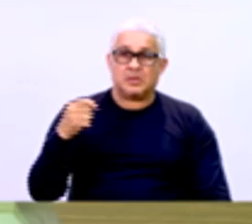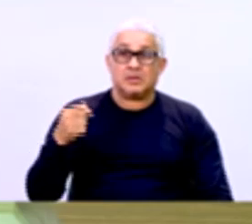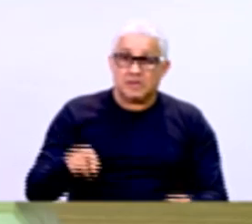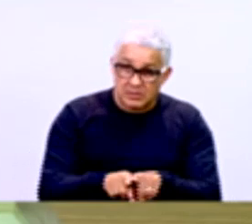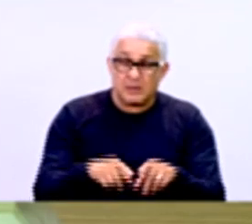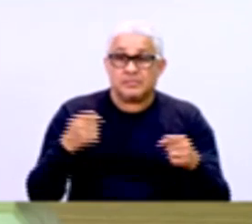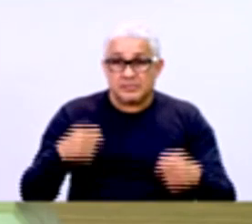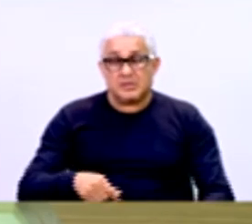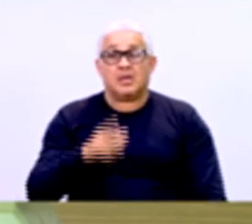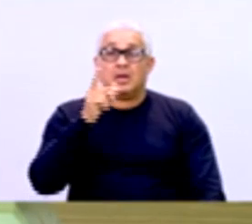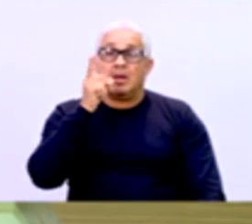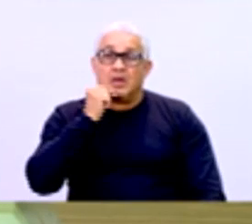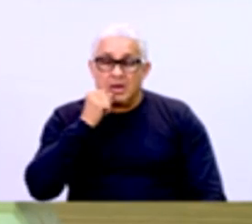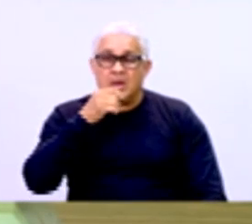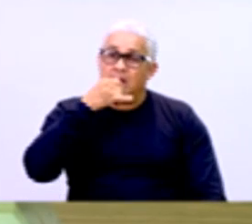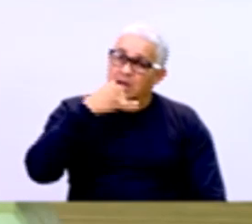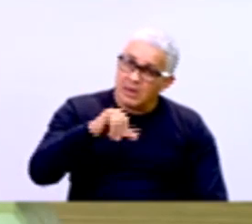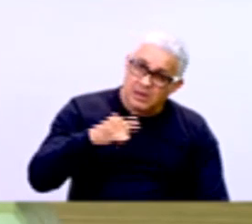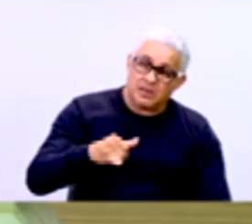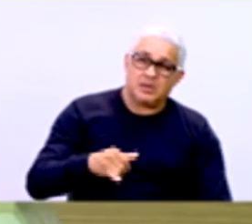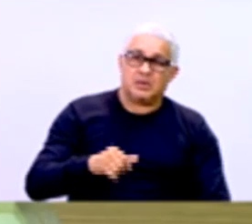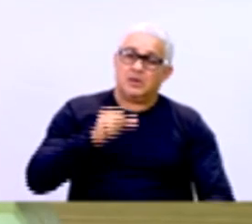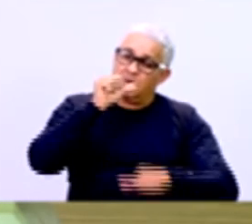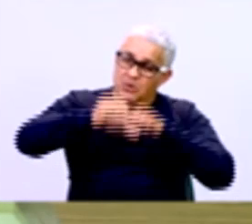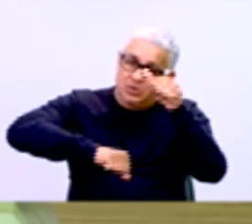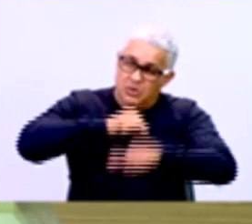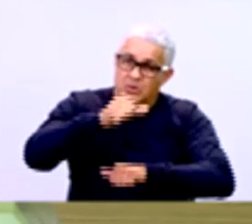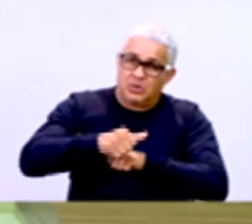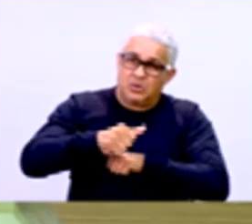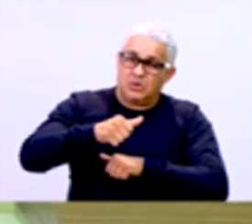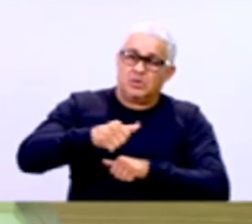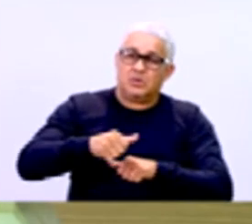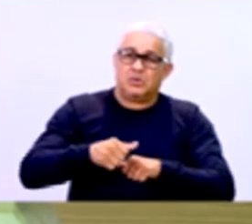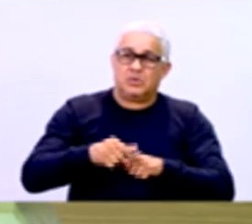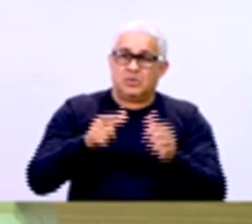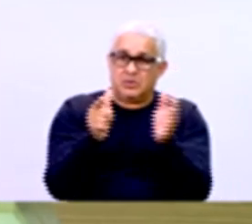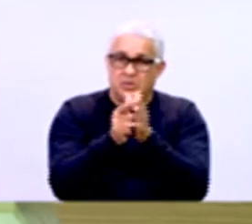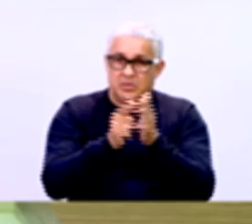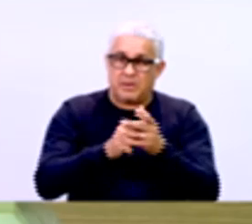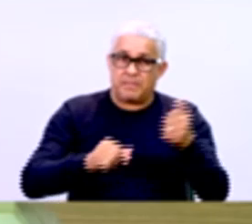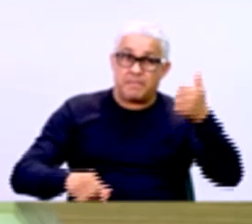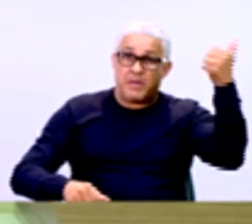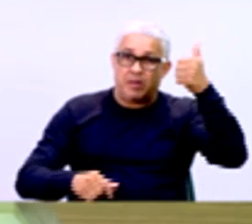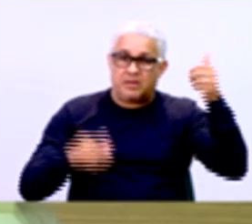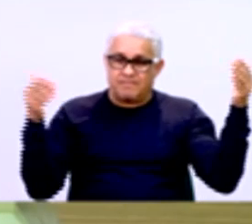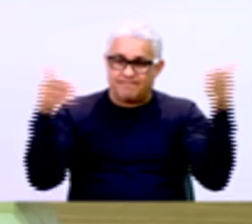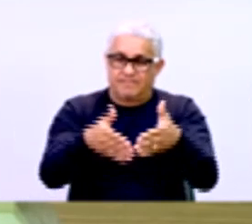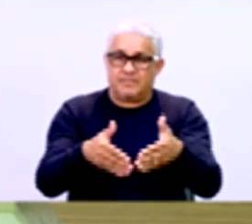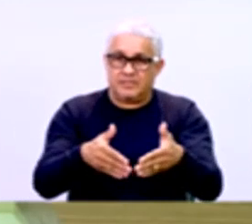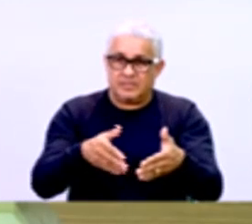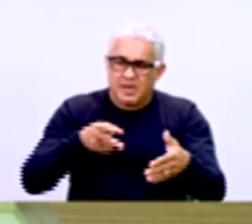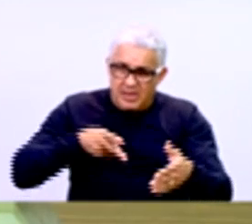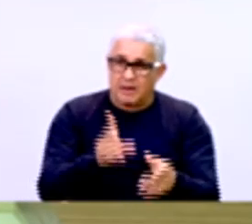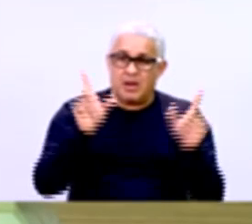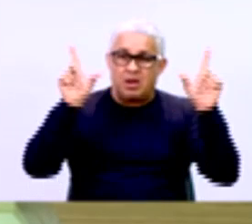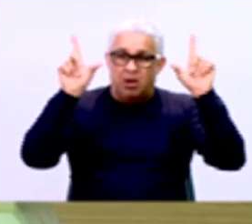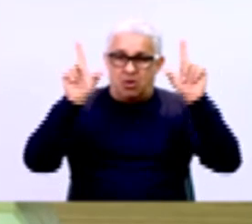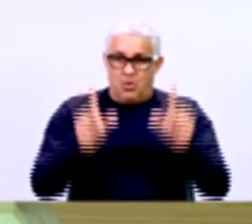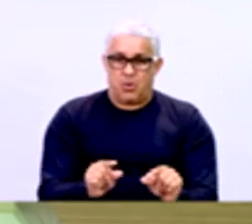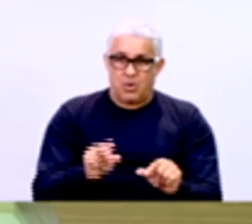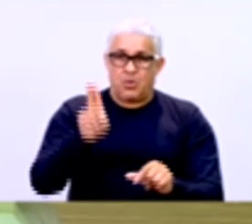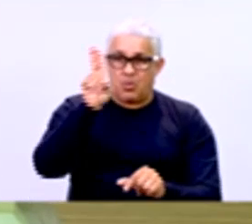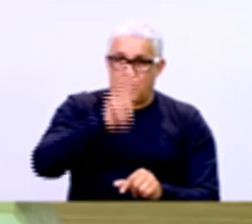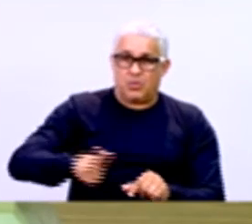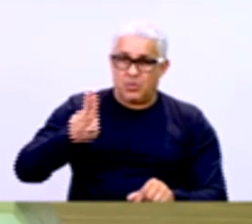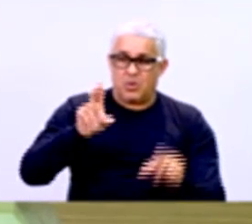gastar água, energia para reciclar esse papel. Então, o primeiro foco é sempre reduzir, ou seja, utilizar